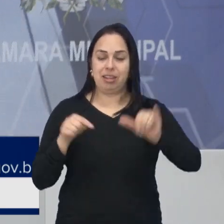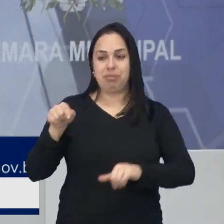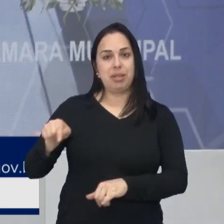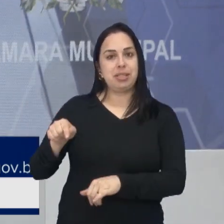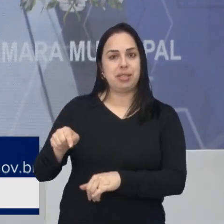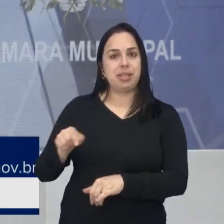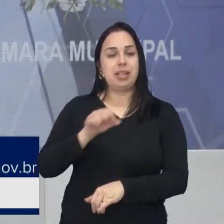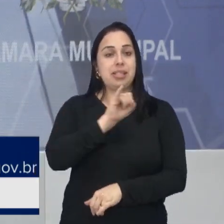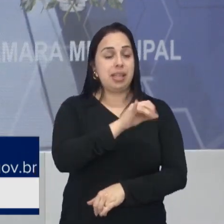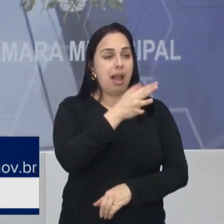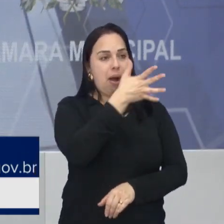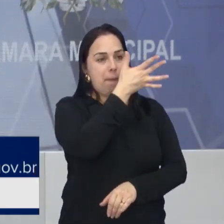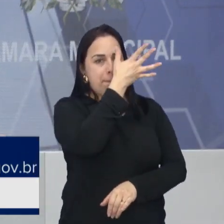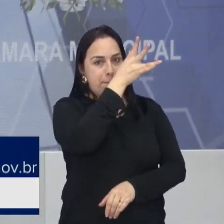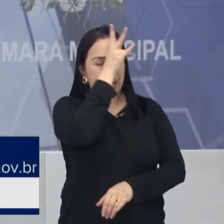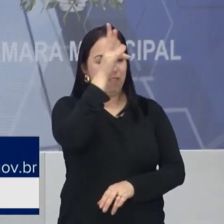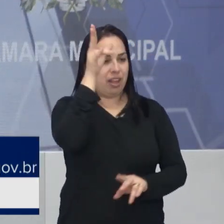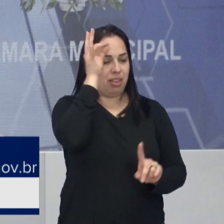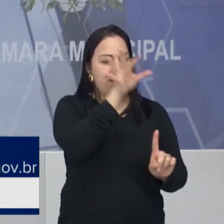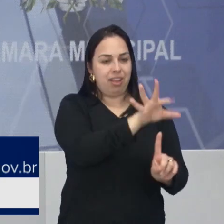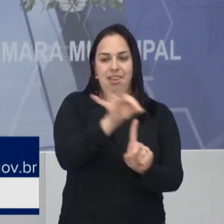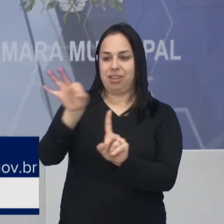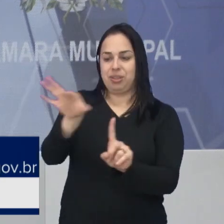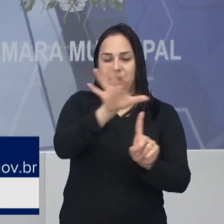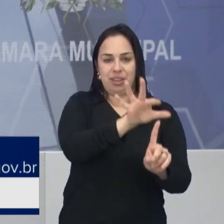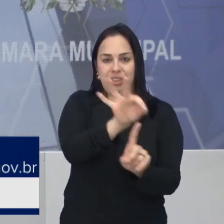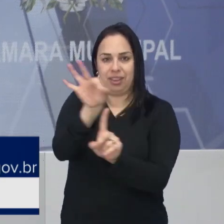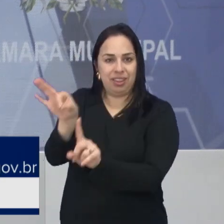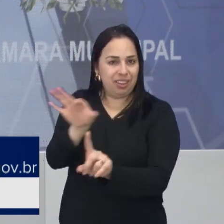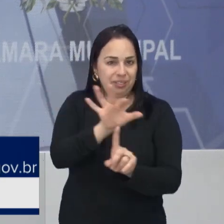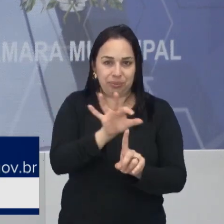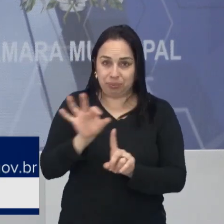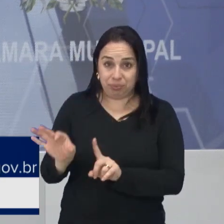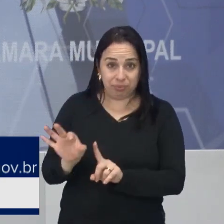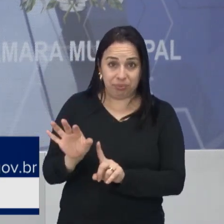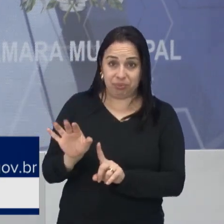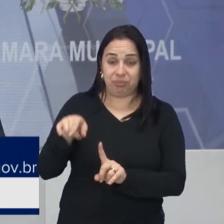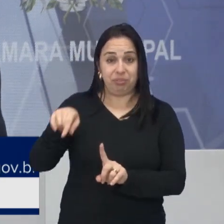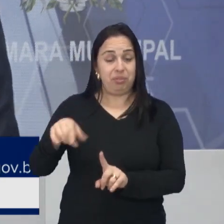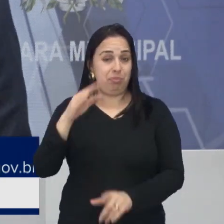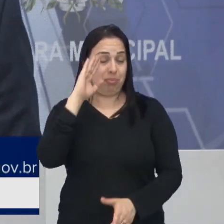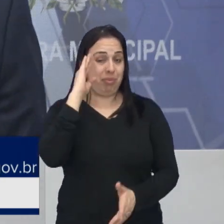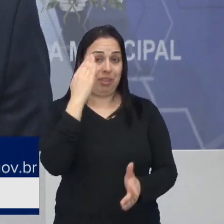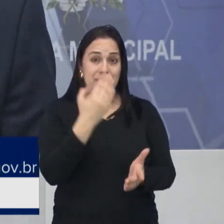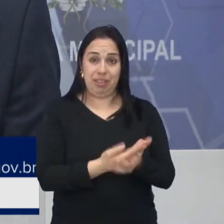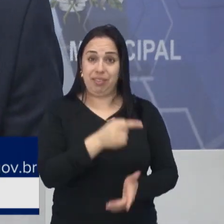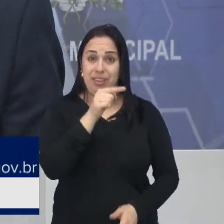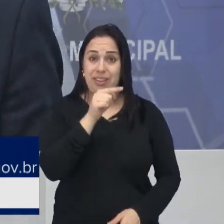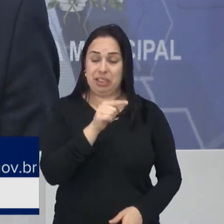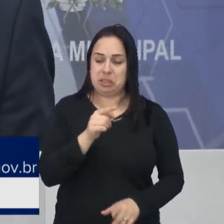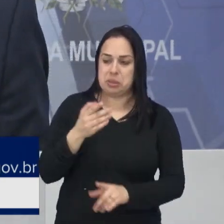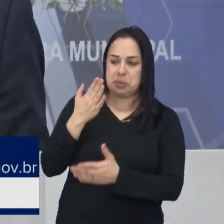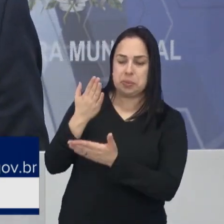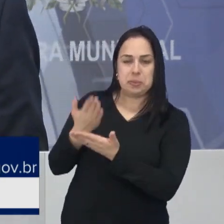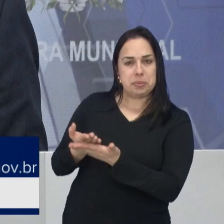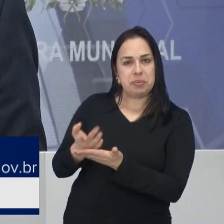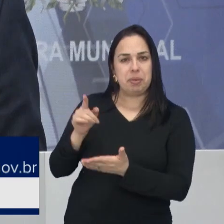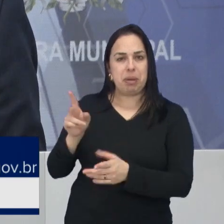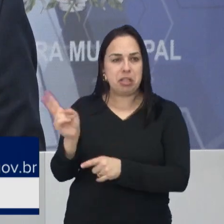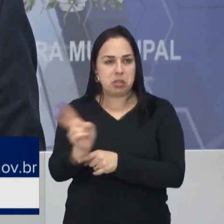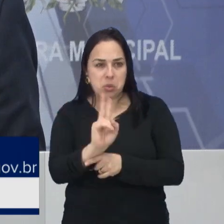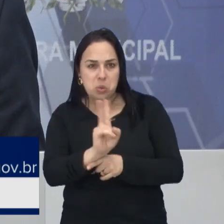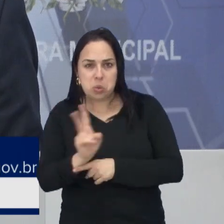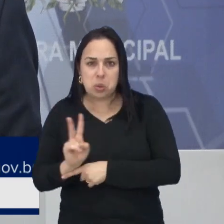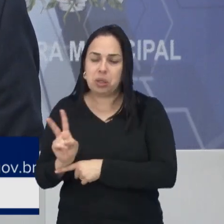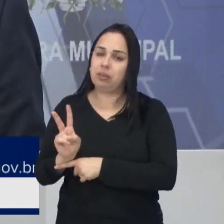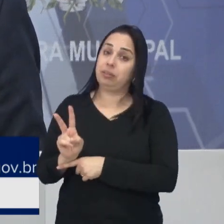cargo do prefeito indicar quem ele quiser, colocar pessoas de confiança para fazer a auditoria fiscal e tributária